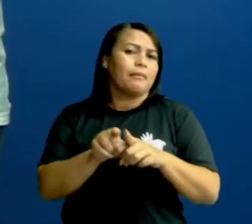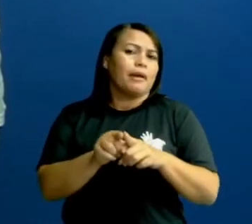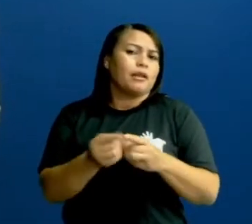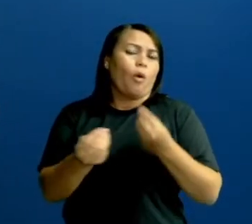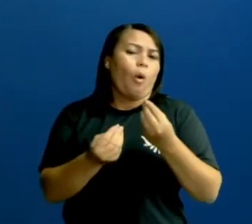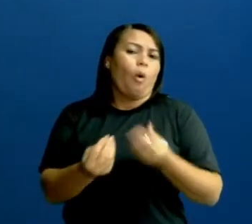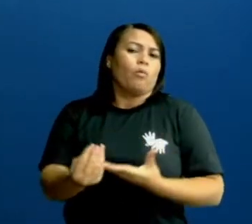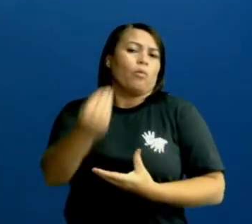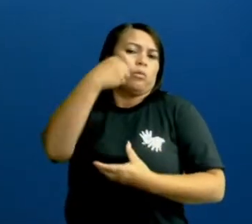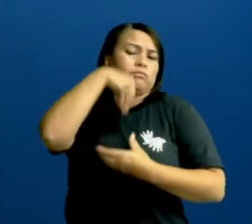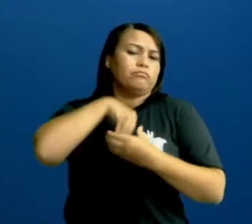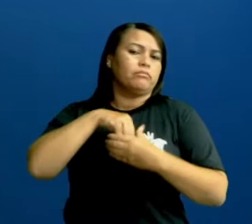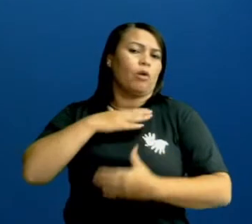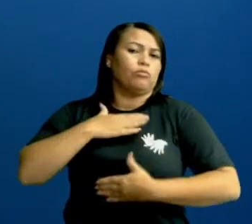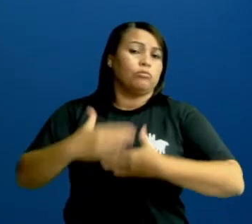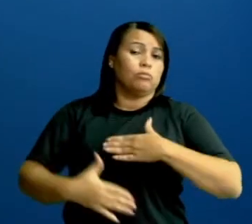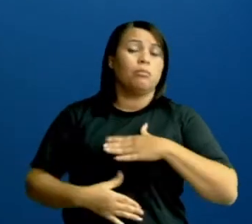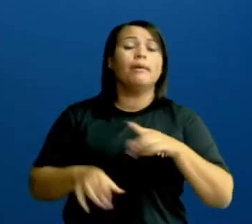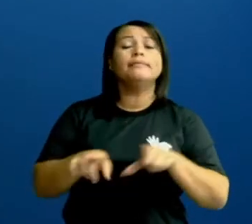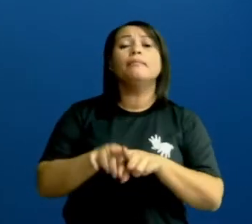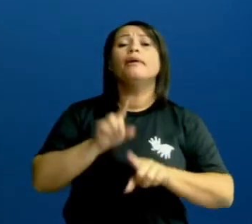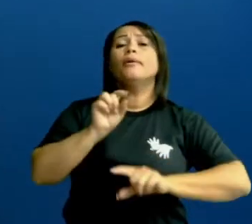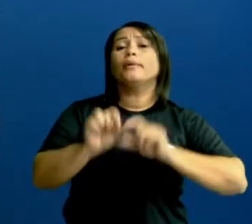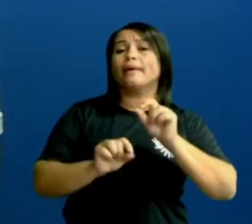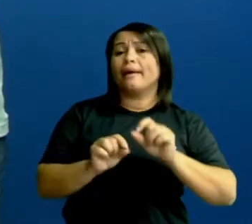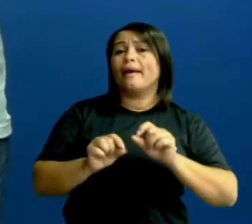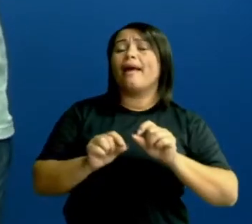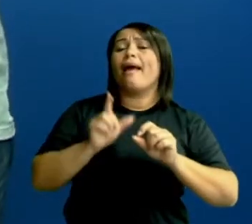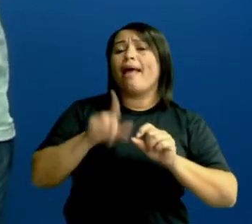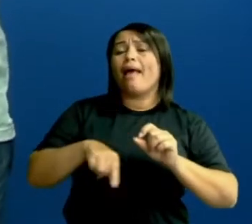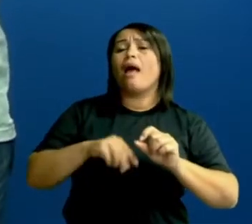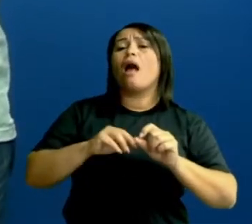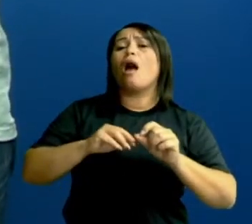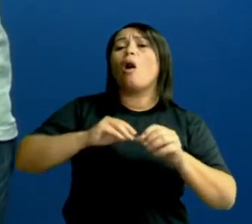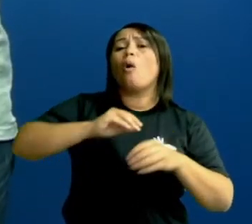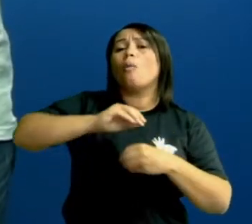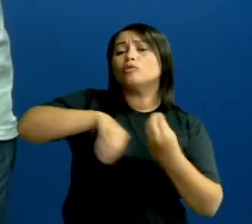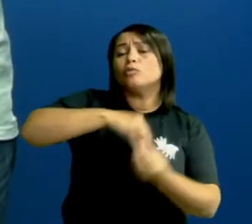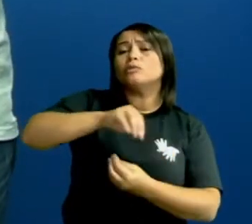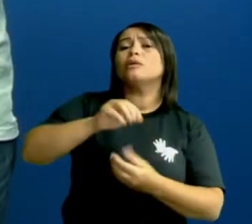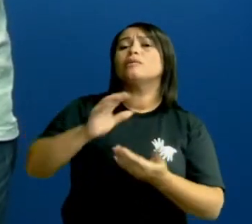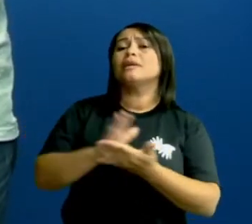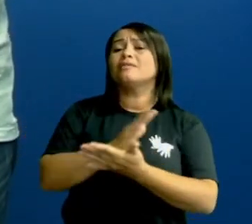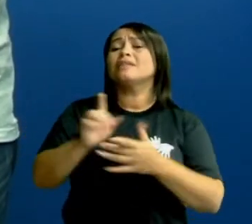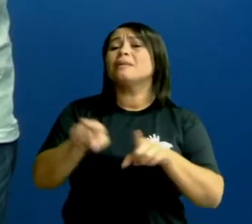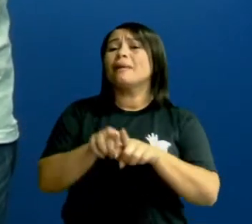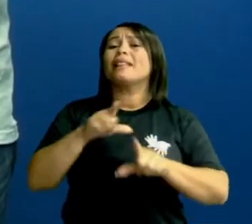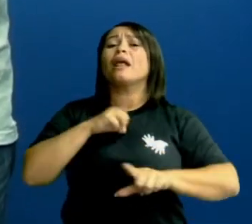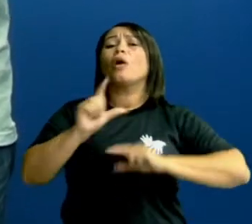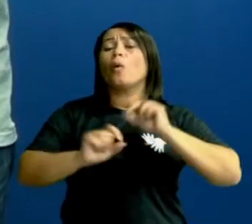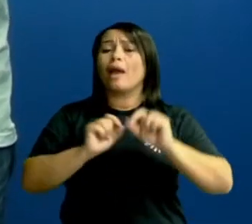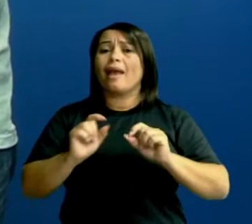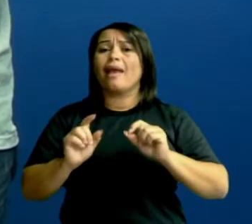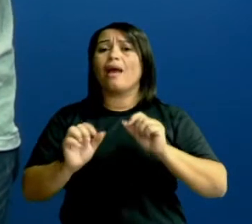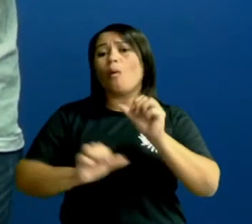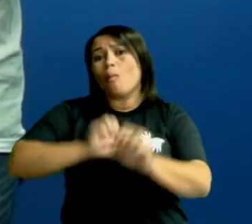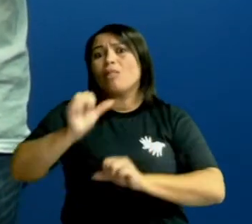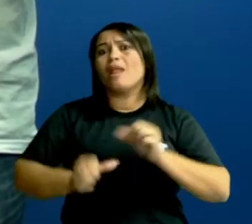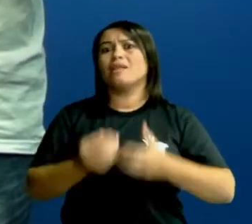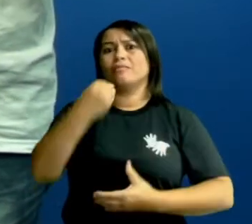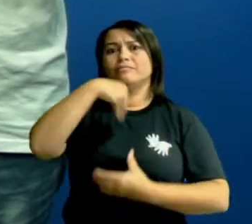ingestão, não é isso? Mas essa substância, com certeza, provocará alguma alteração em seu